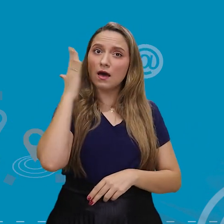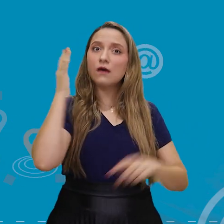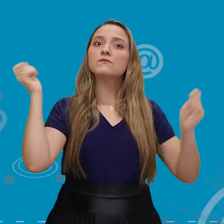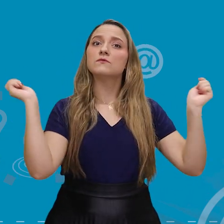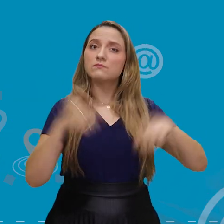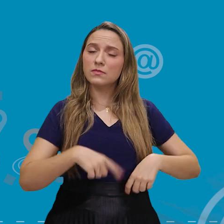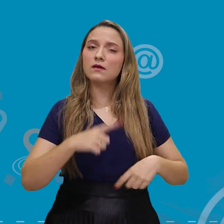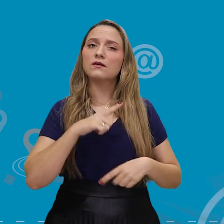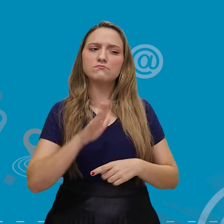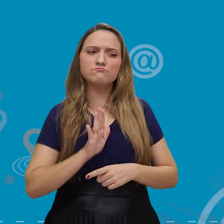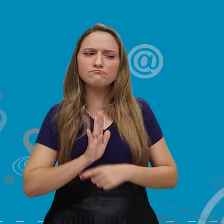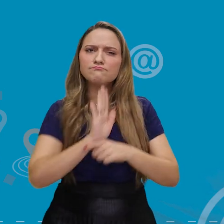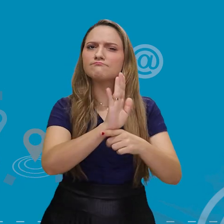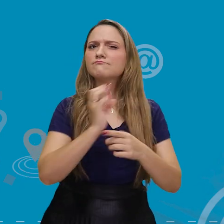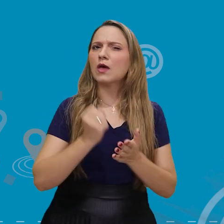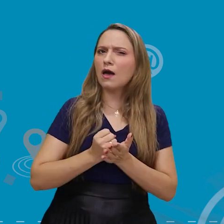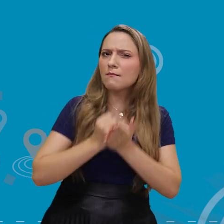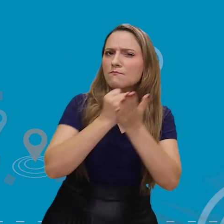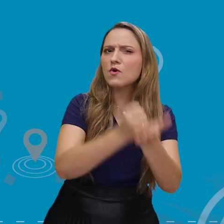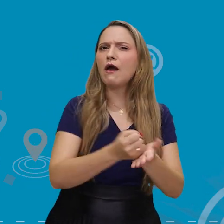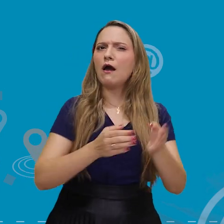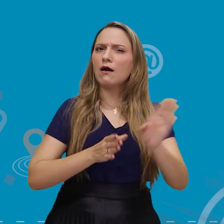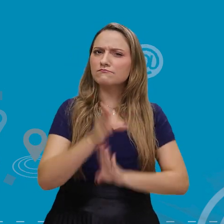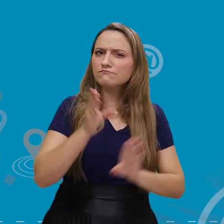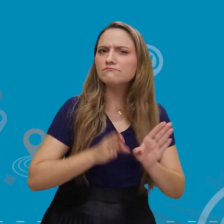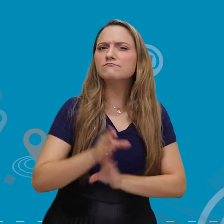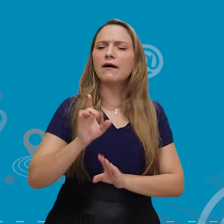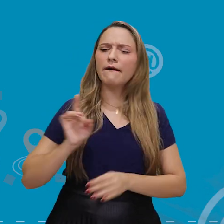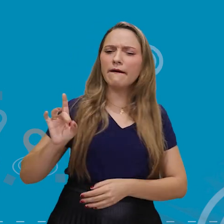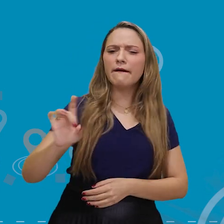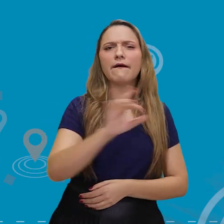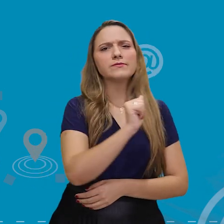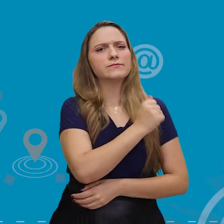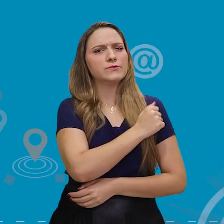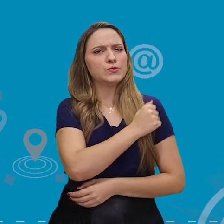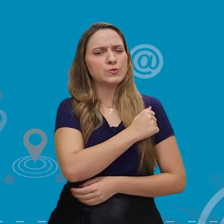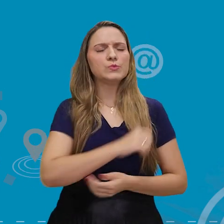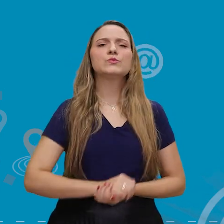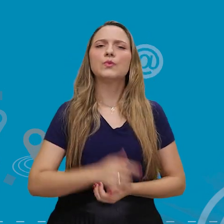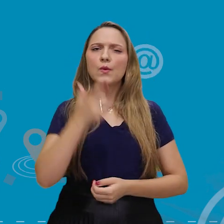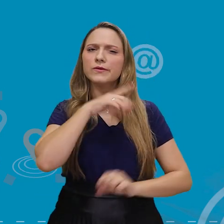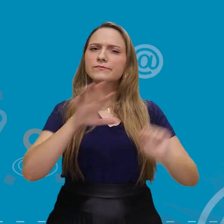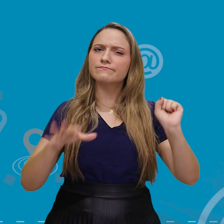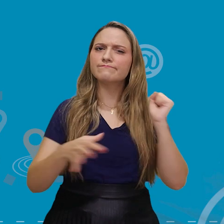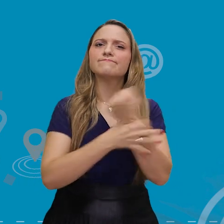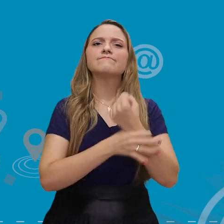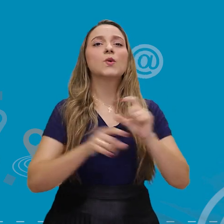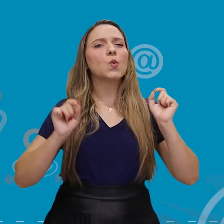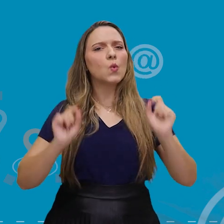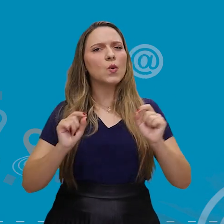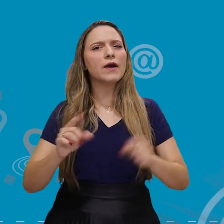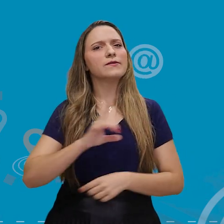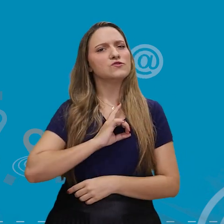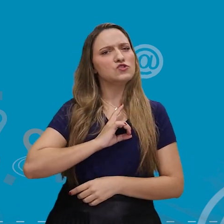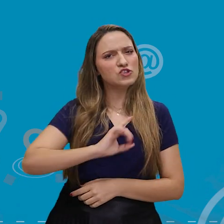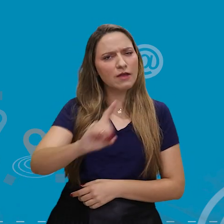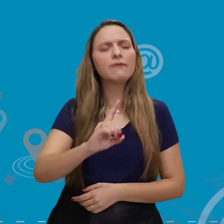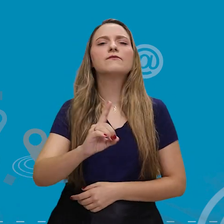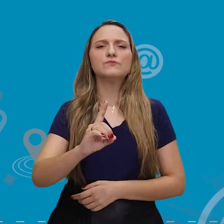está presente para apoiar e orientar cada estudante, garantindo que tenham